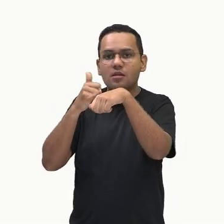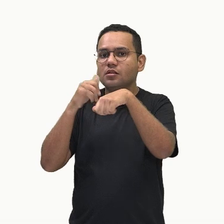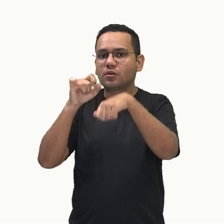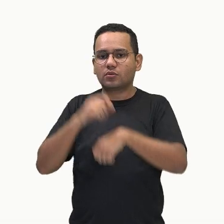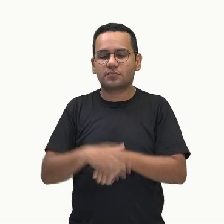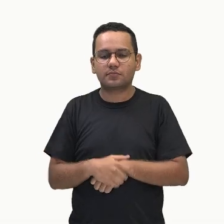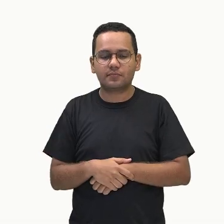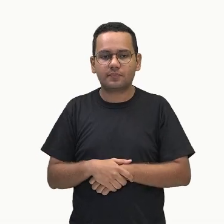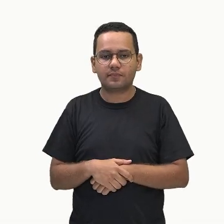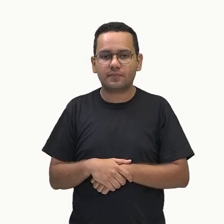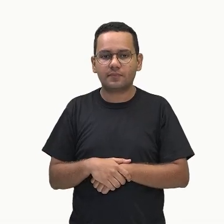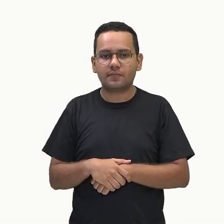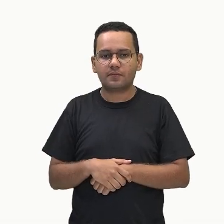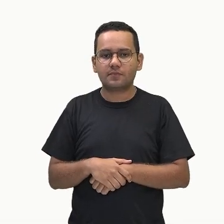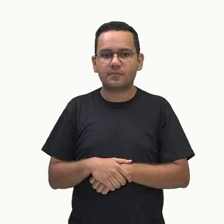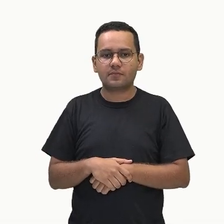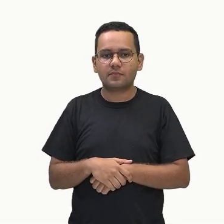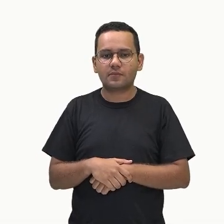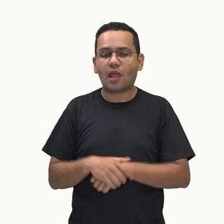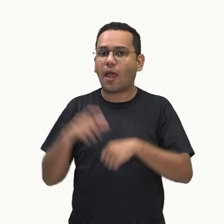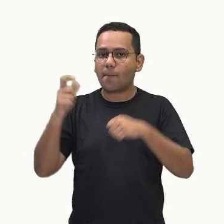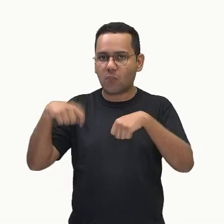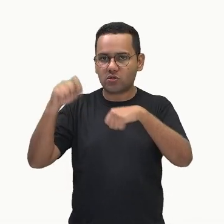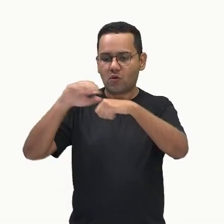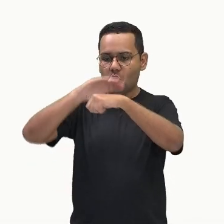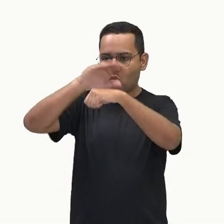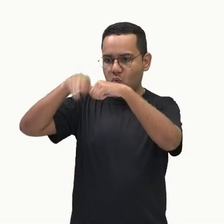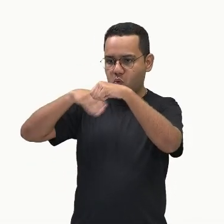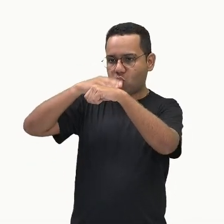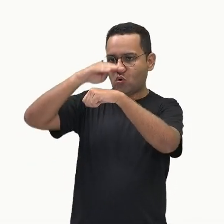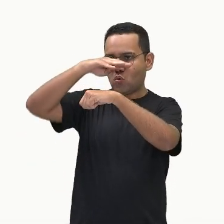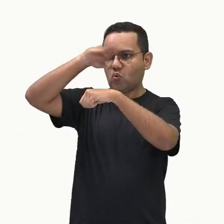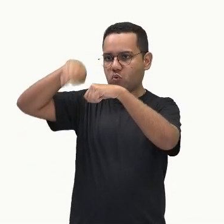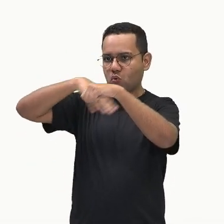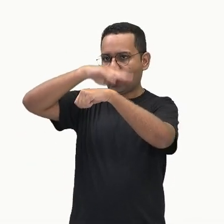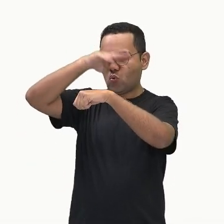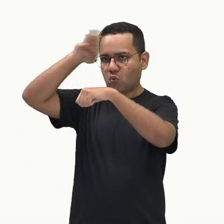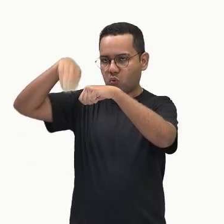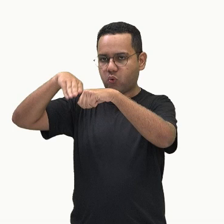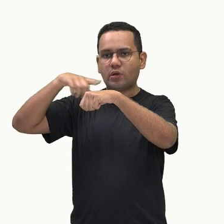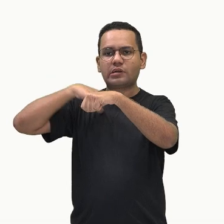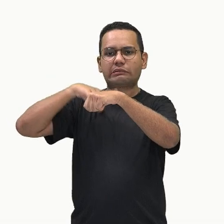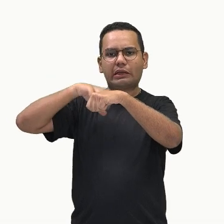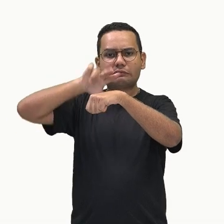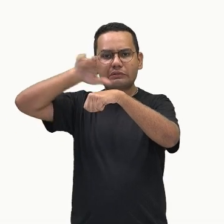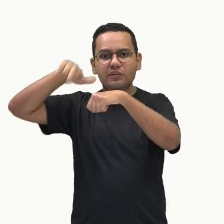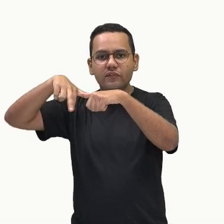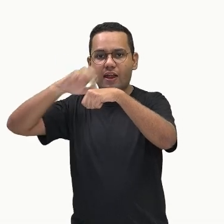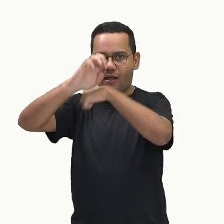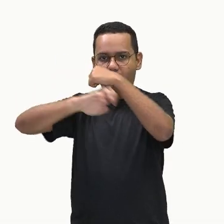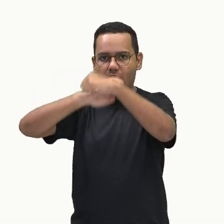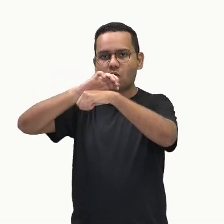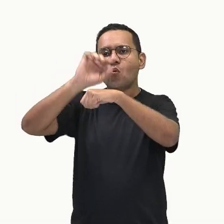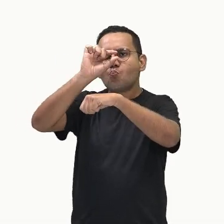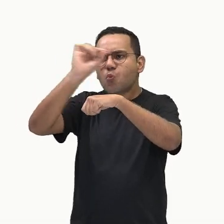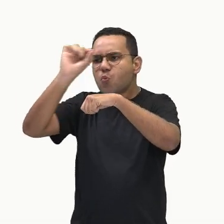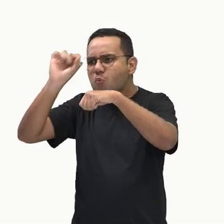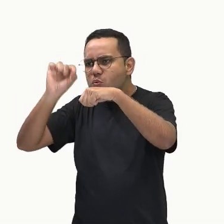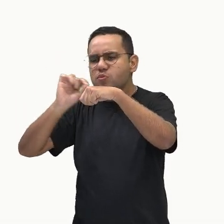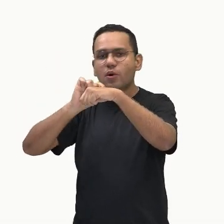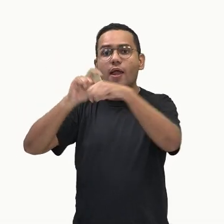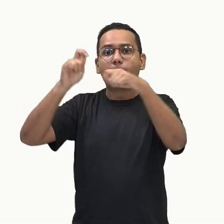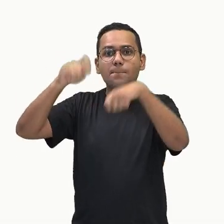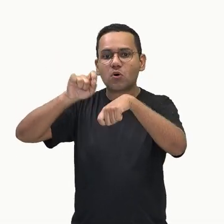pula de uma órbita para a outra seguinte, certo? E faz